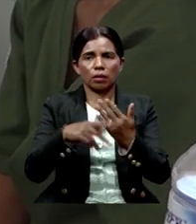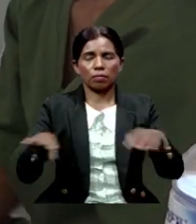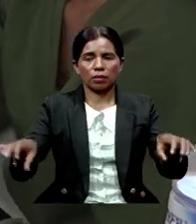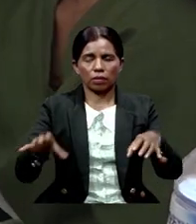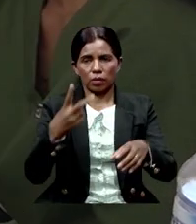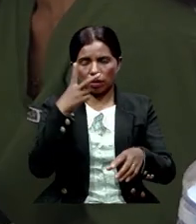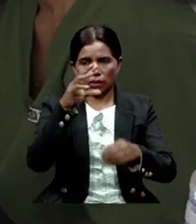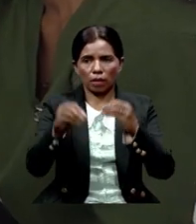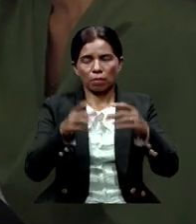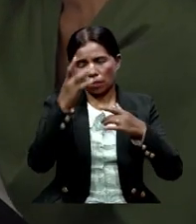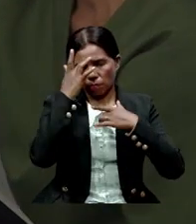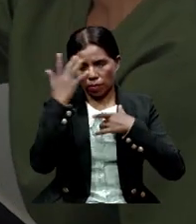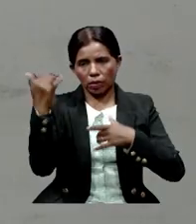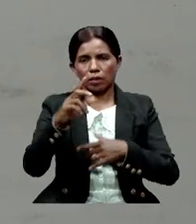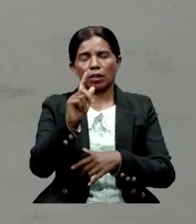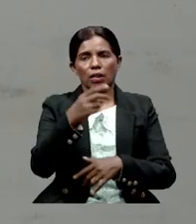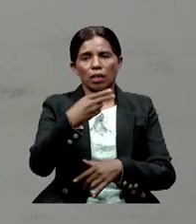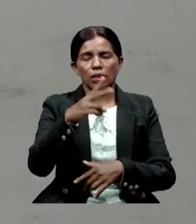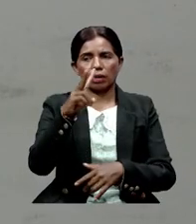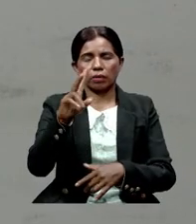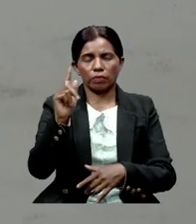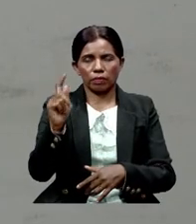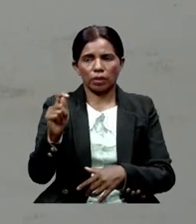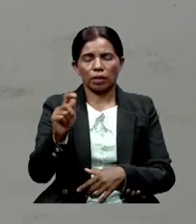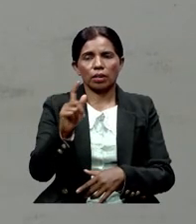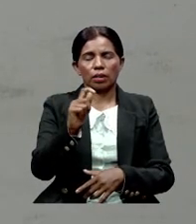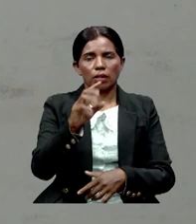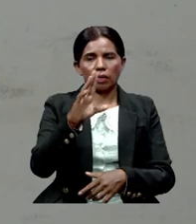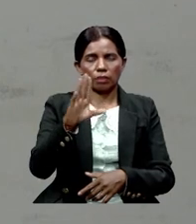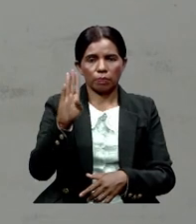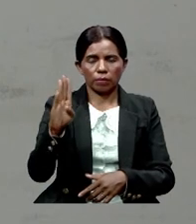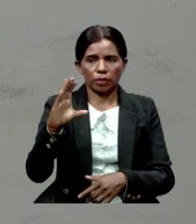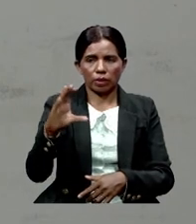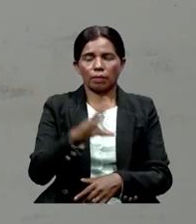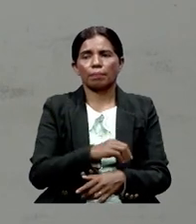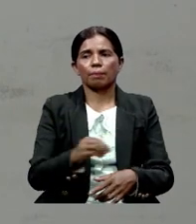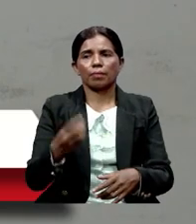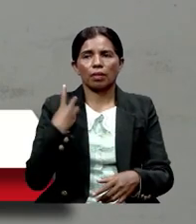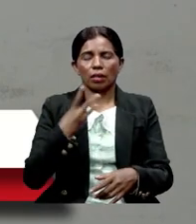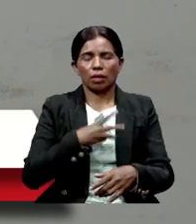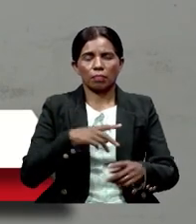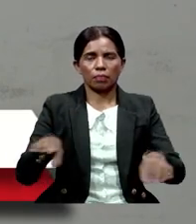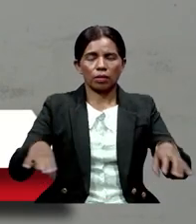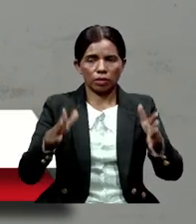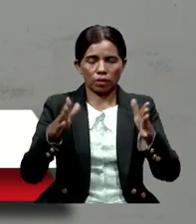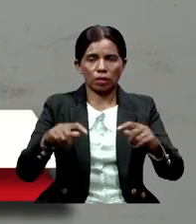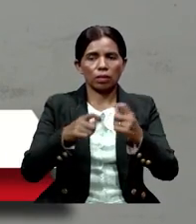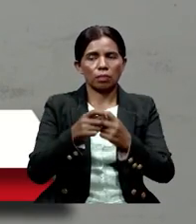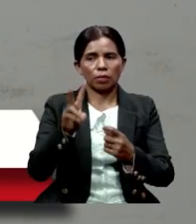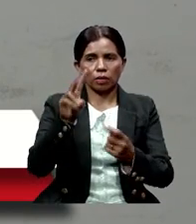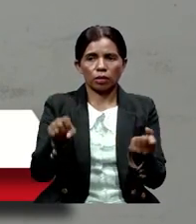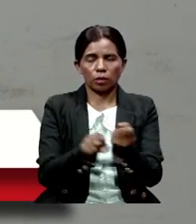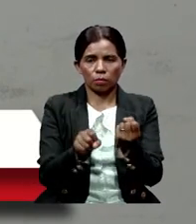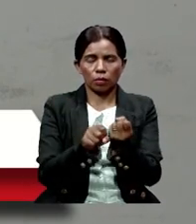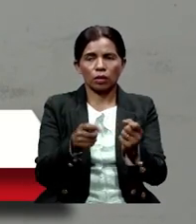controla paciente HIV no TBC. Ita e recursos humanos neve eta iha ita e recursos humanos tipo rua. Ida maka suporta mai